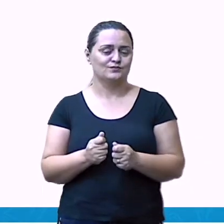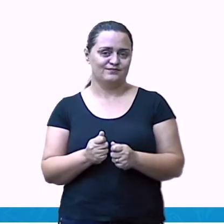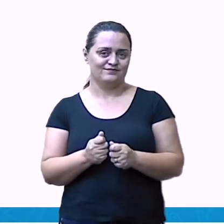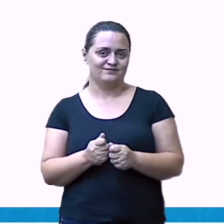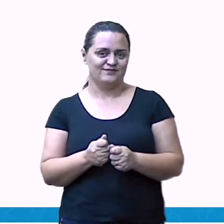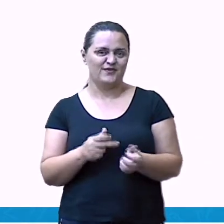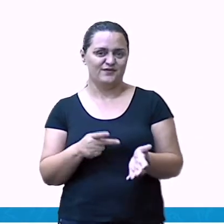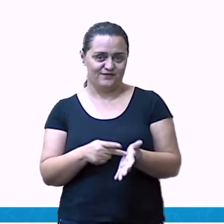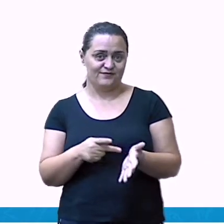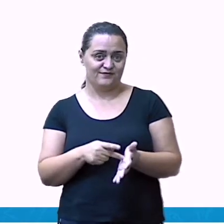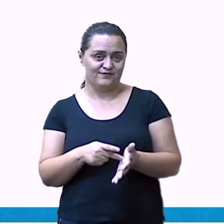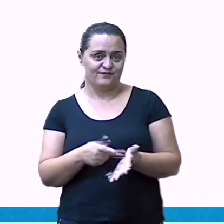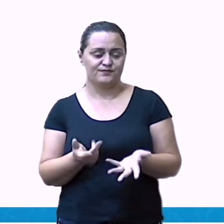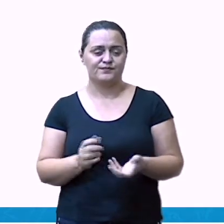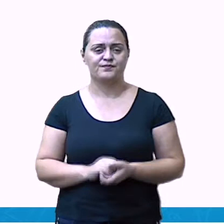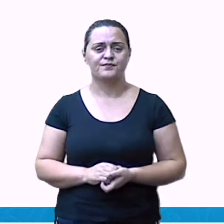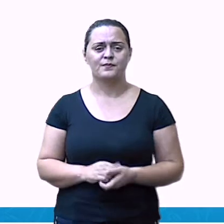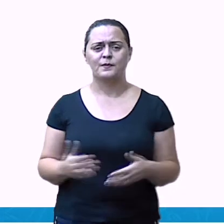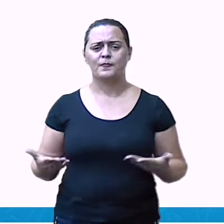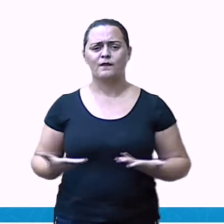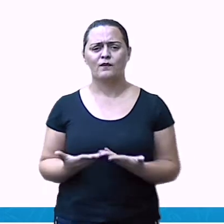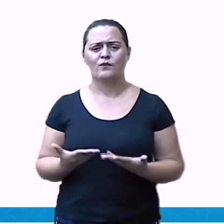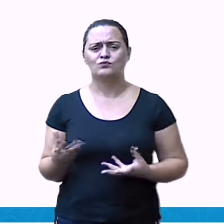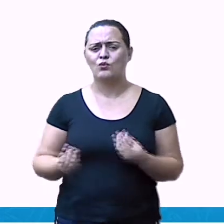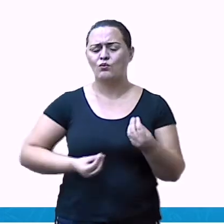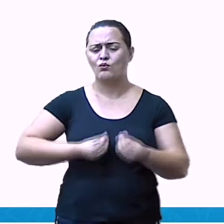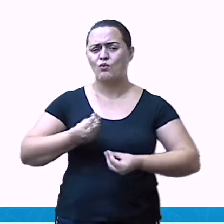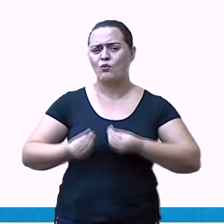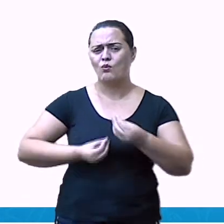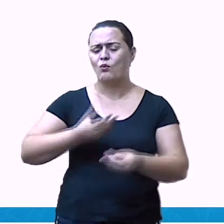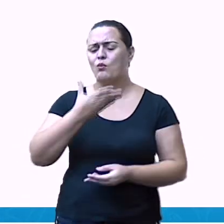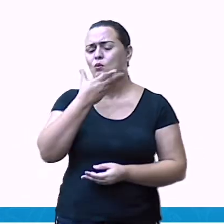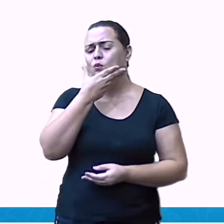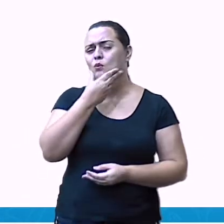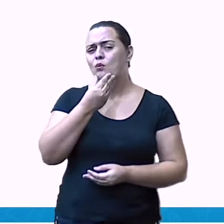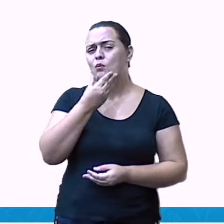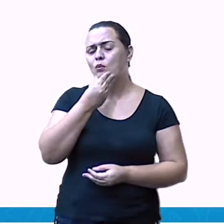O modo como o avô conta a história